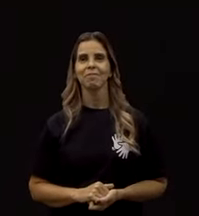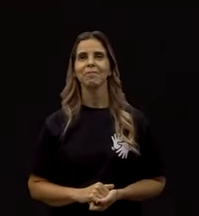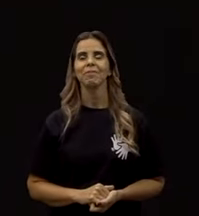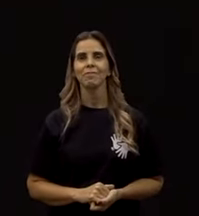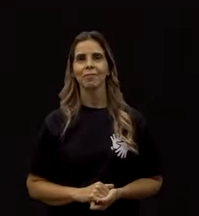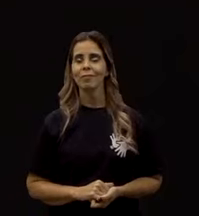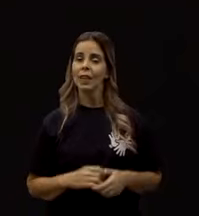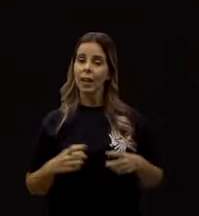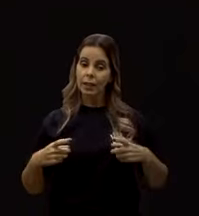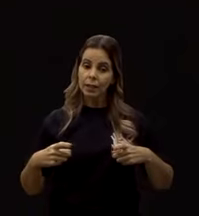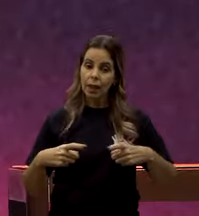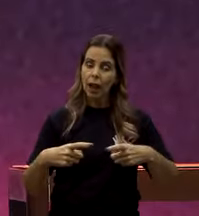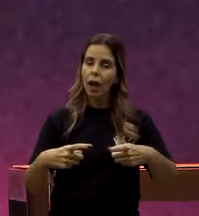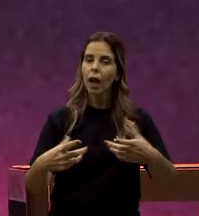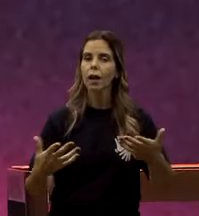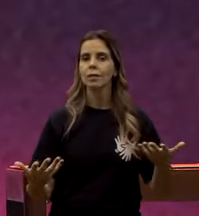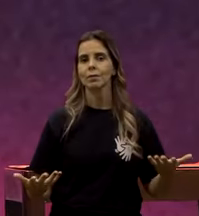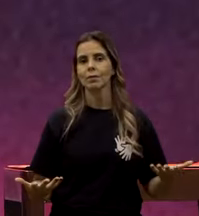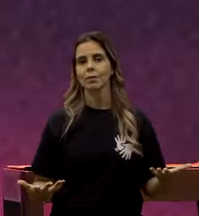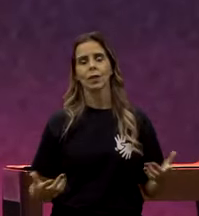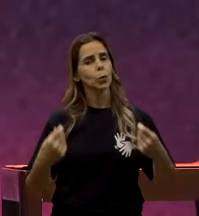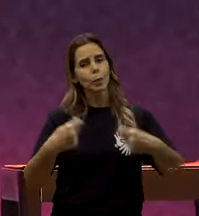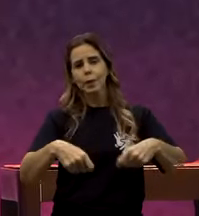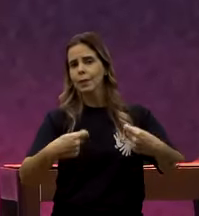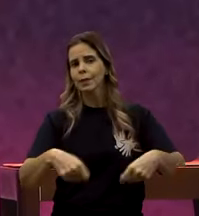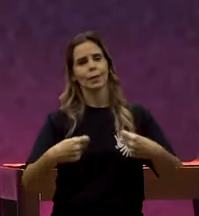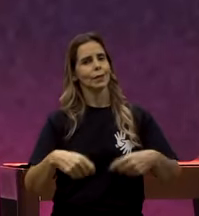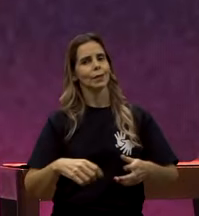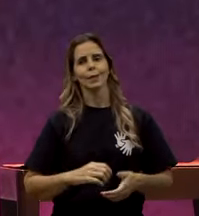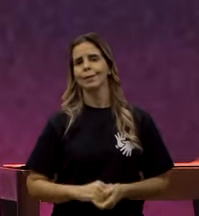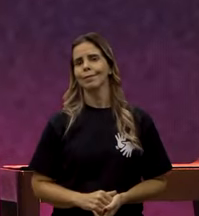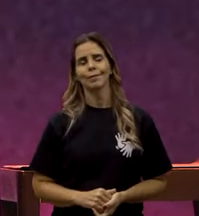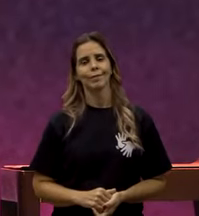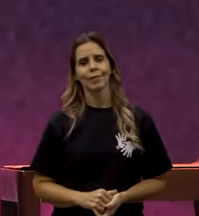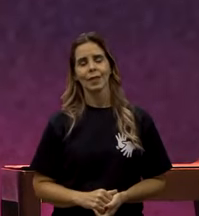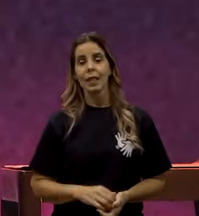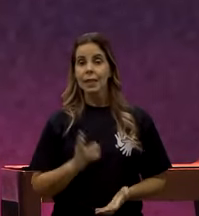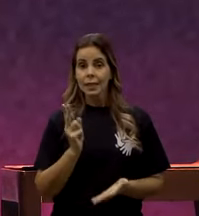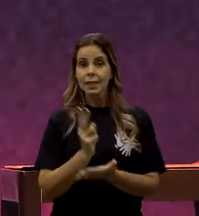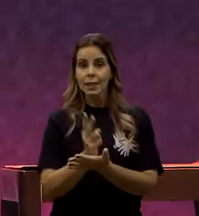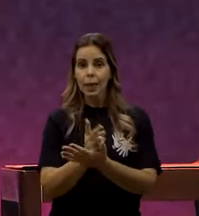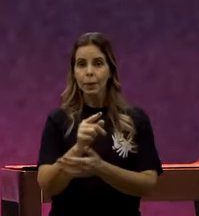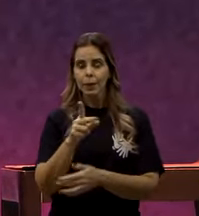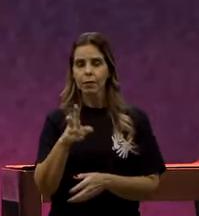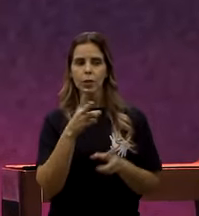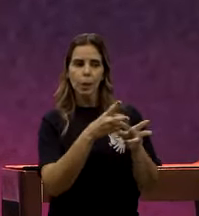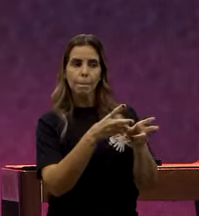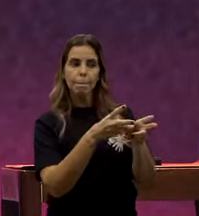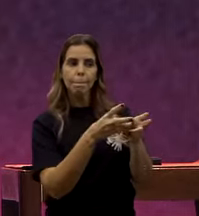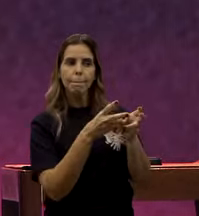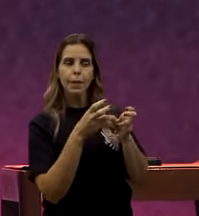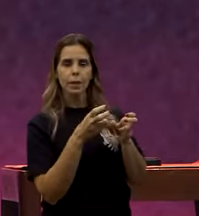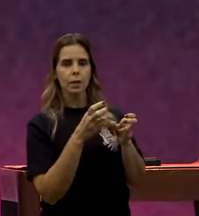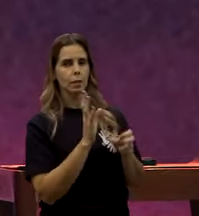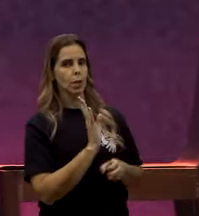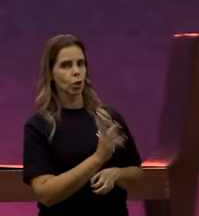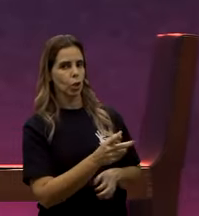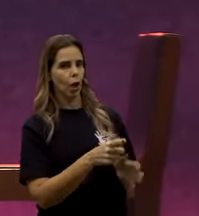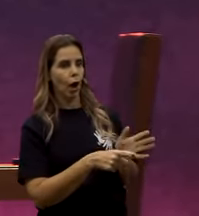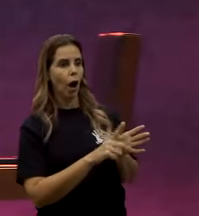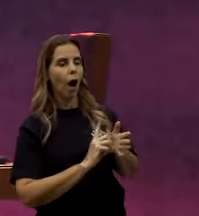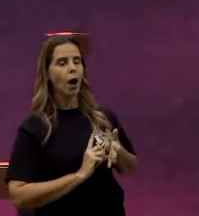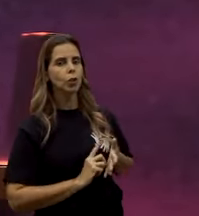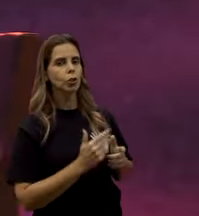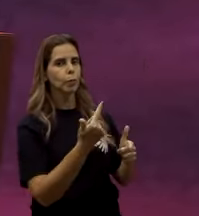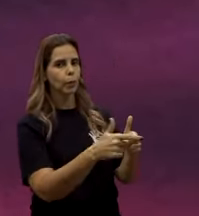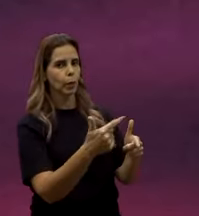batalha desnecessária Toda vez que você tiver diante de uma guerra ó irmão vai por mim pensa num cara que gostava de uma di hoje